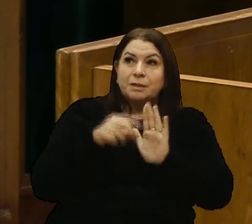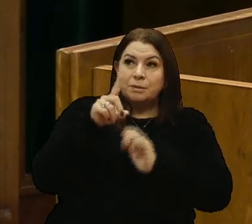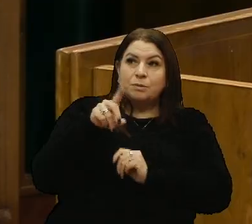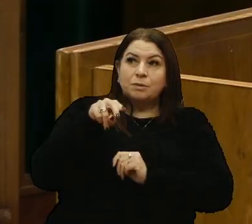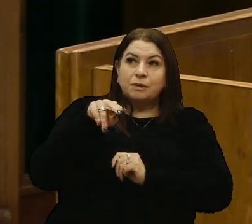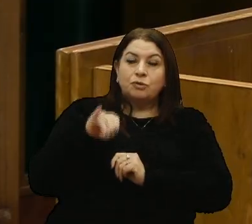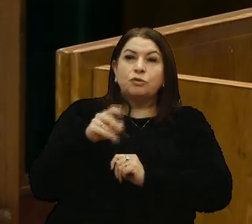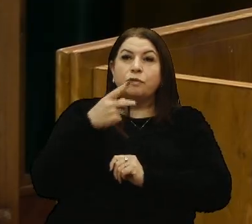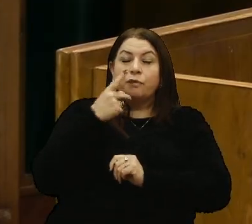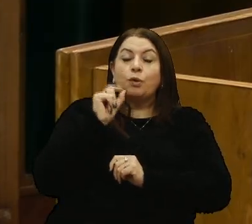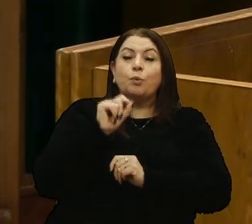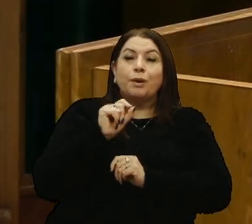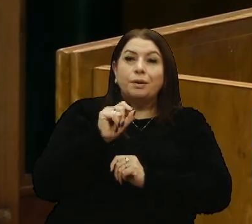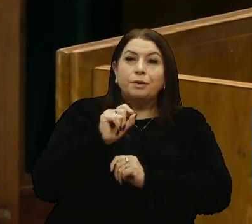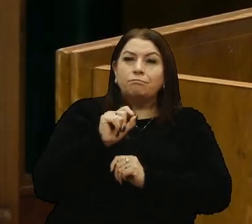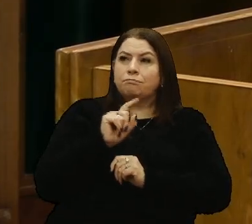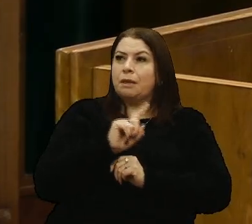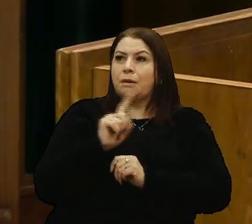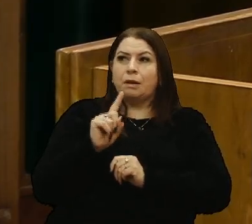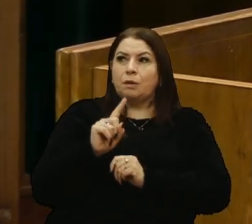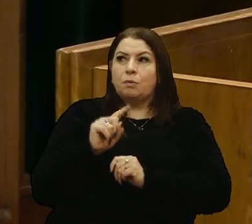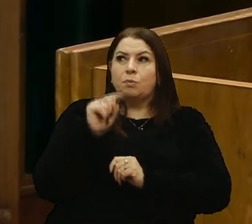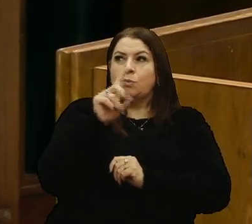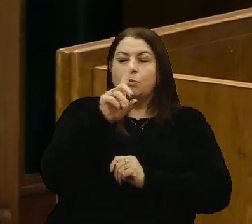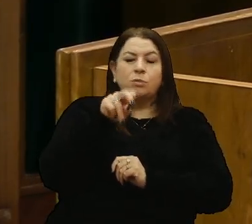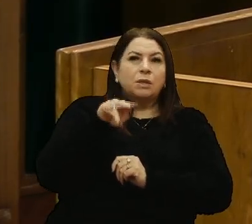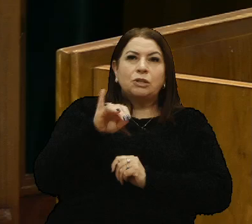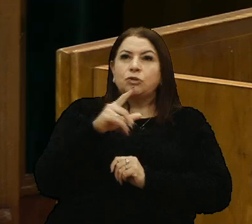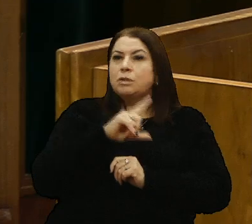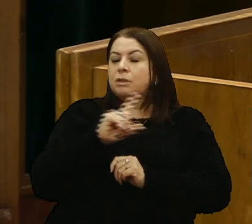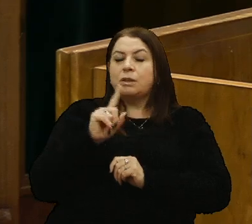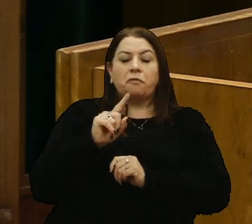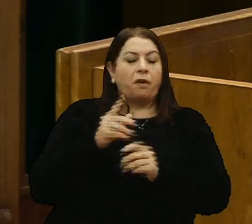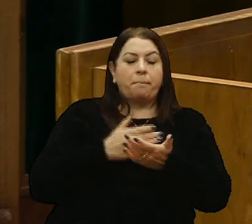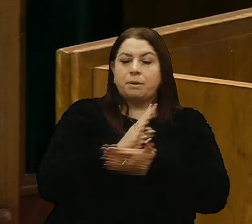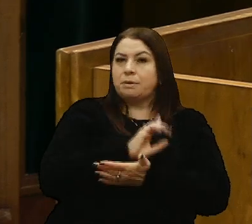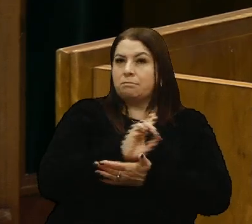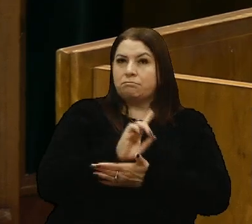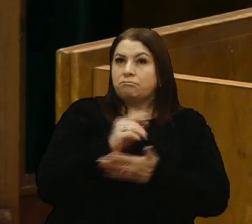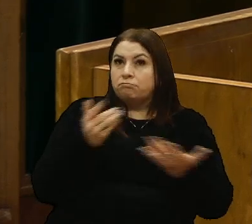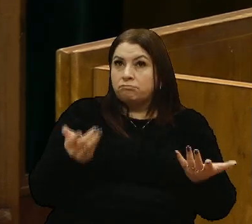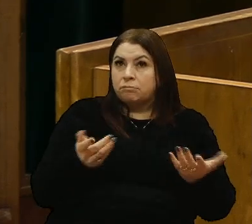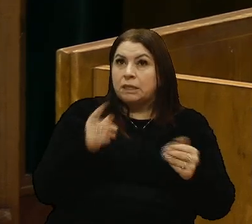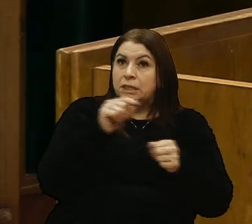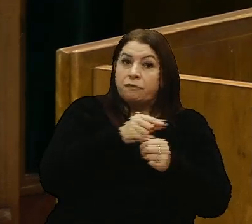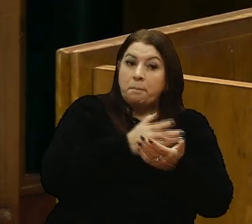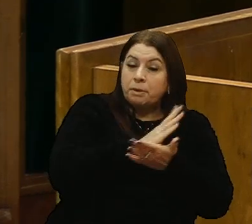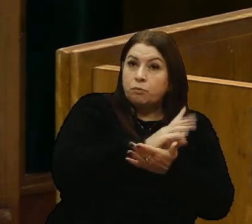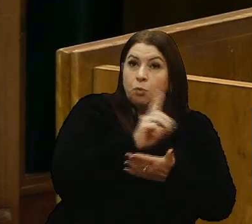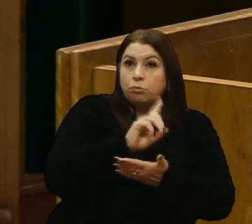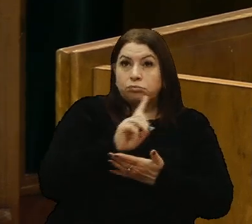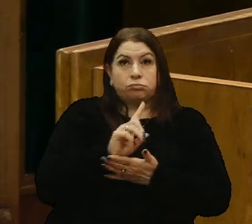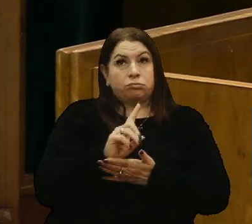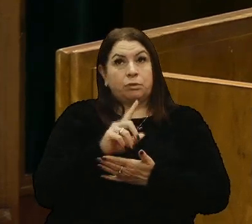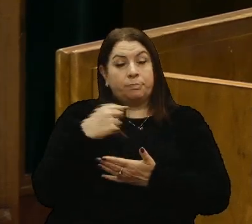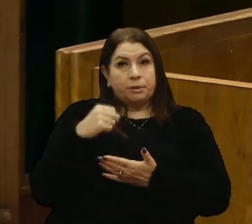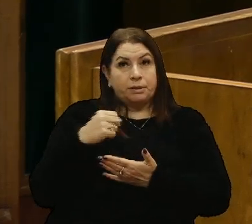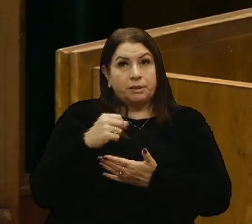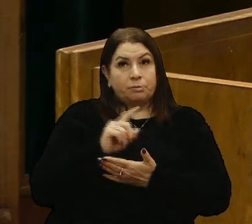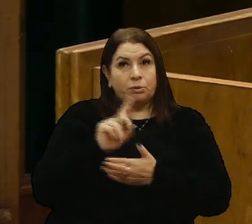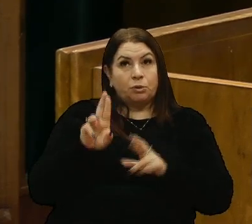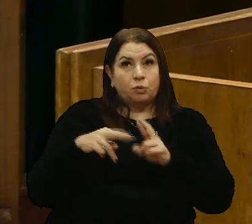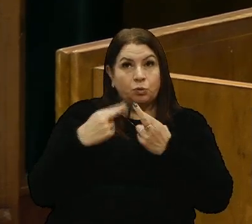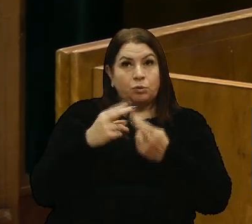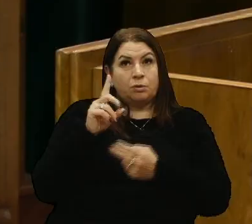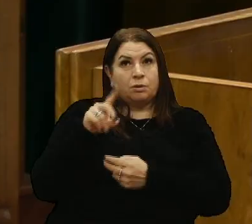o que eles dizem? Não, no DENIT não passa, não vai passar. Bom, se vai passar ou não vai, nós precisamos reunir